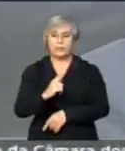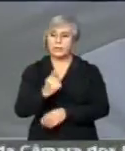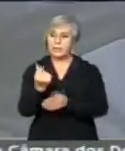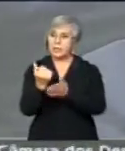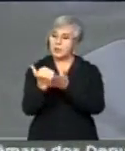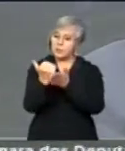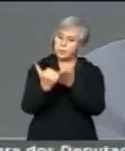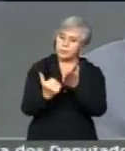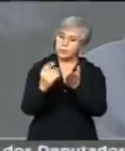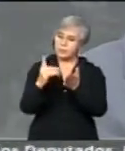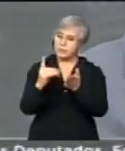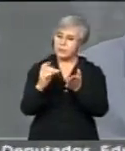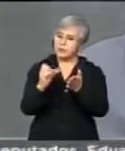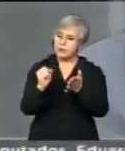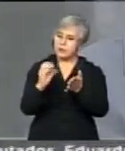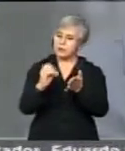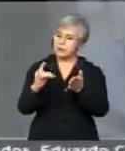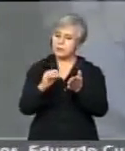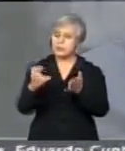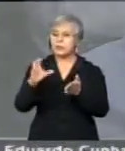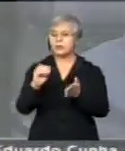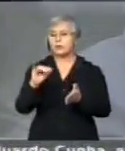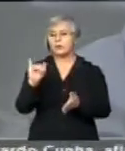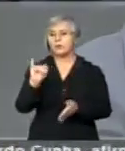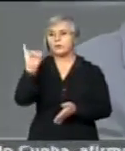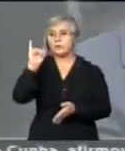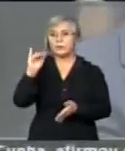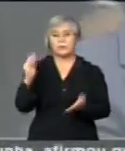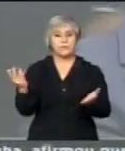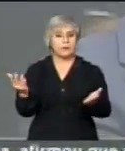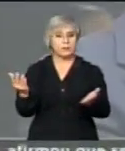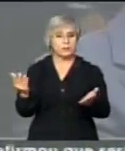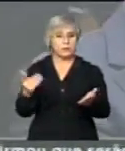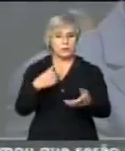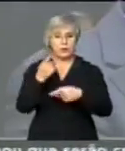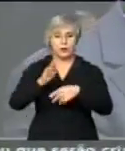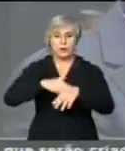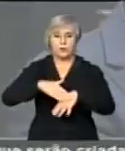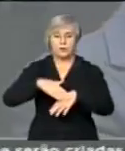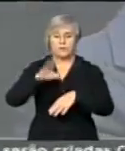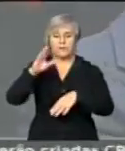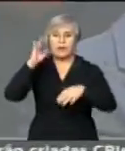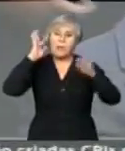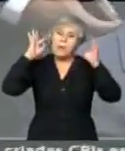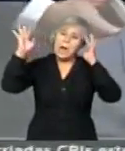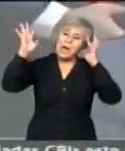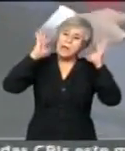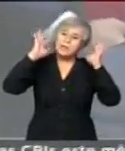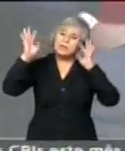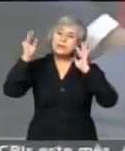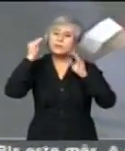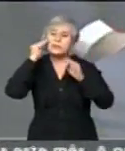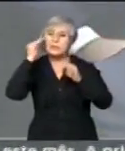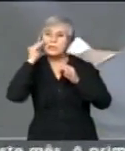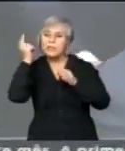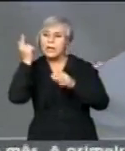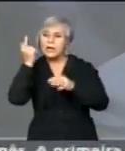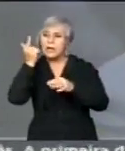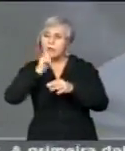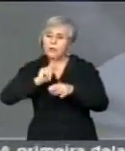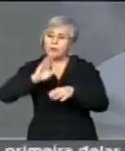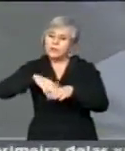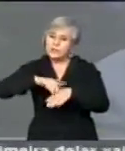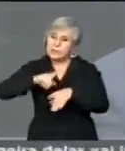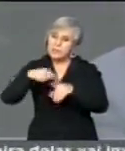o desconto inflacionário. O restante é ideologia ou uma busca de aumento de arrecadação